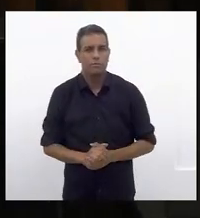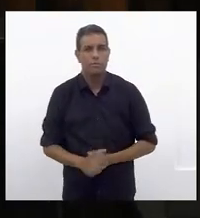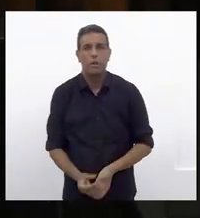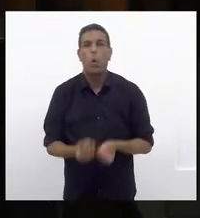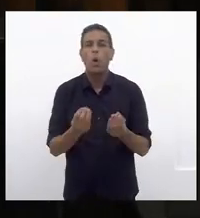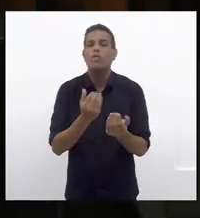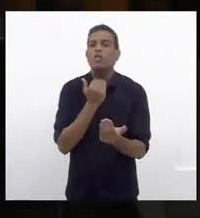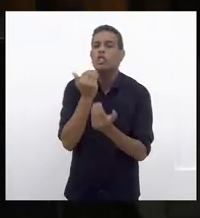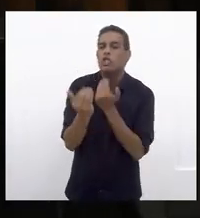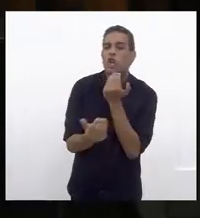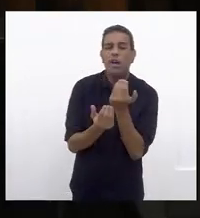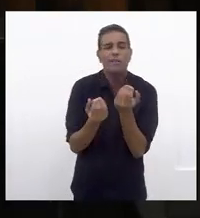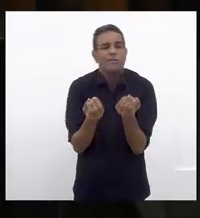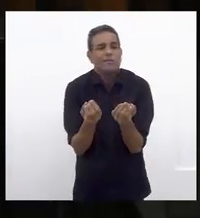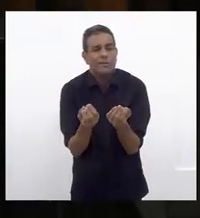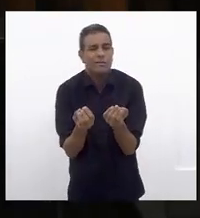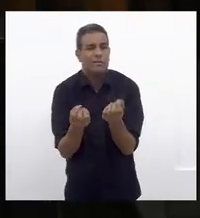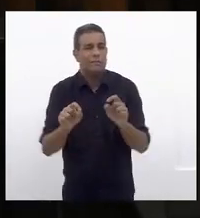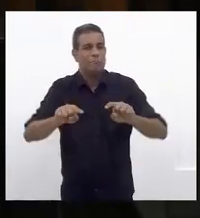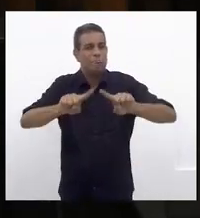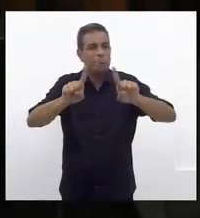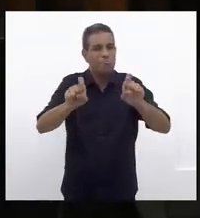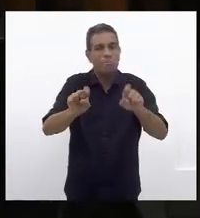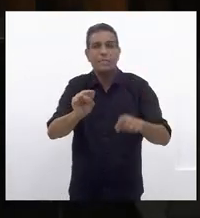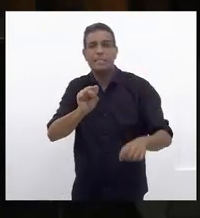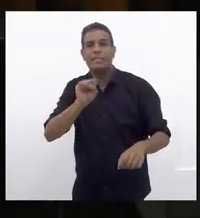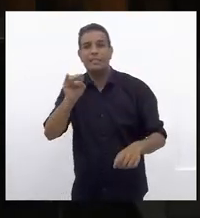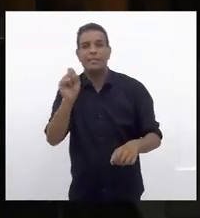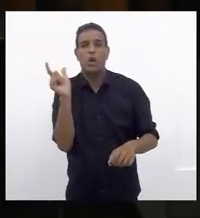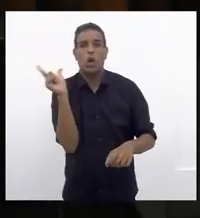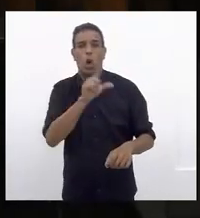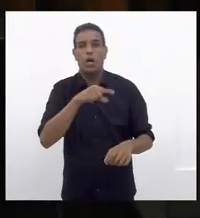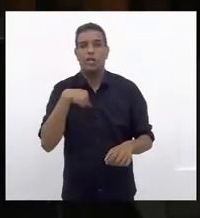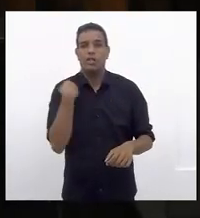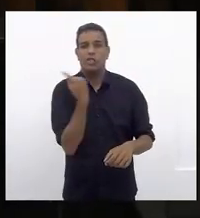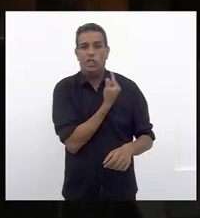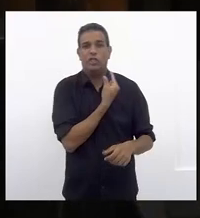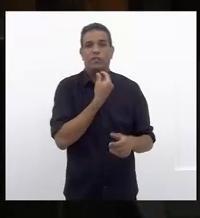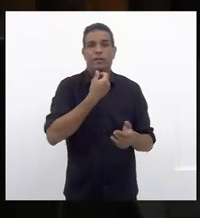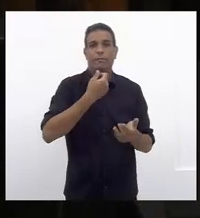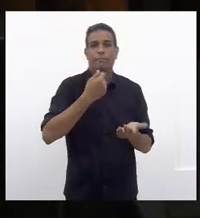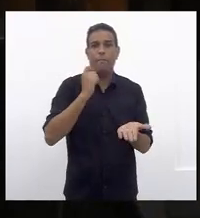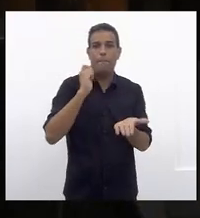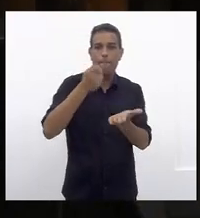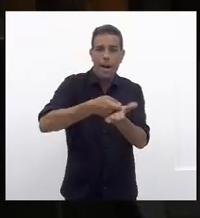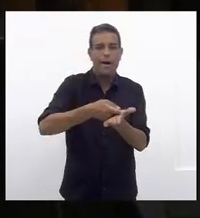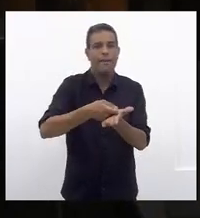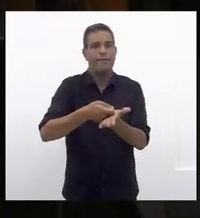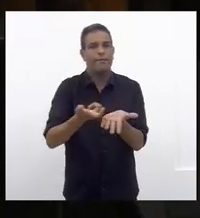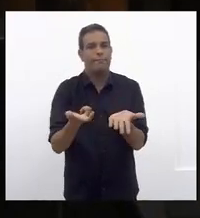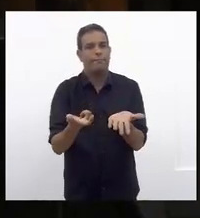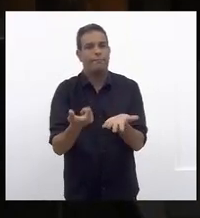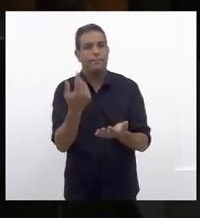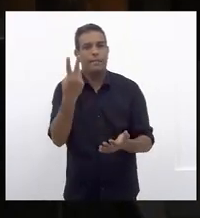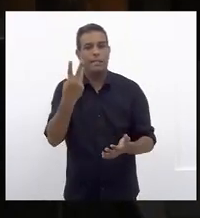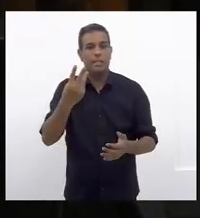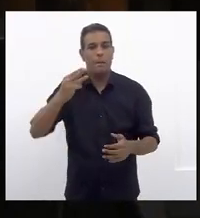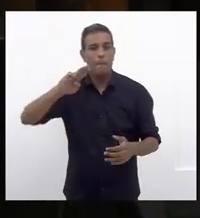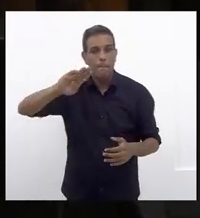Que adianta isso se quem vai pagar essa conta são esses mais de 3